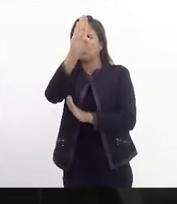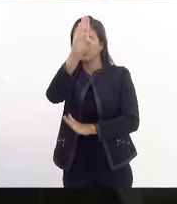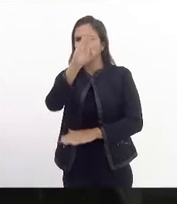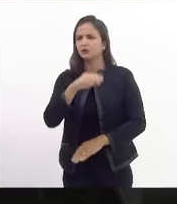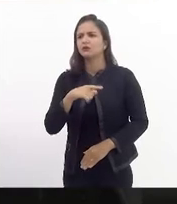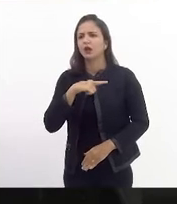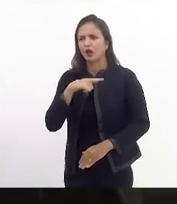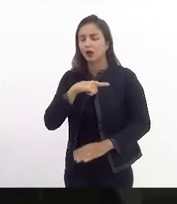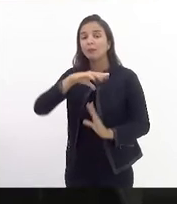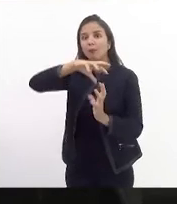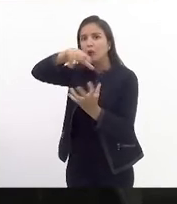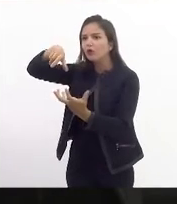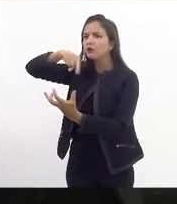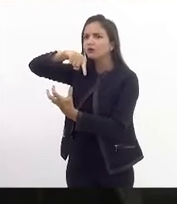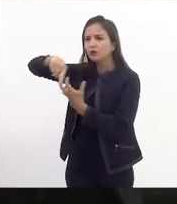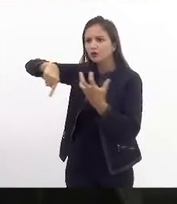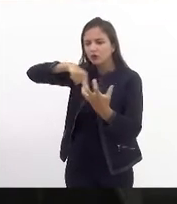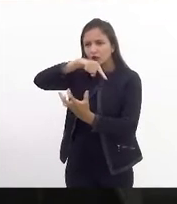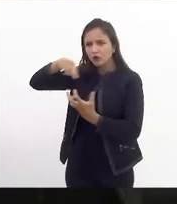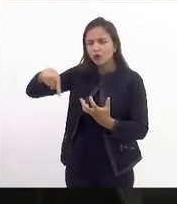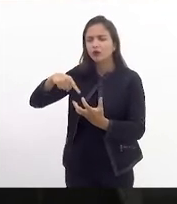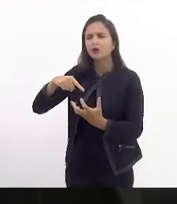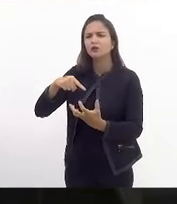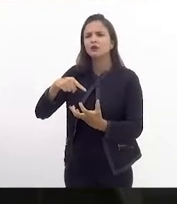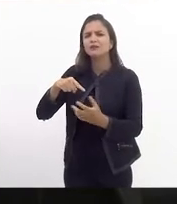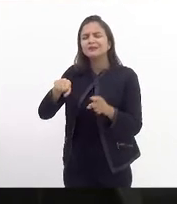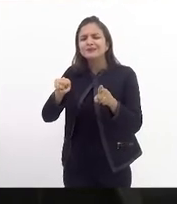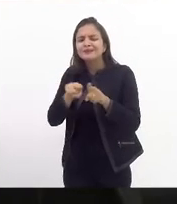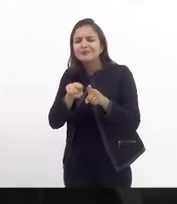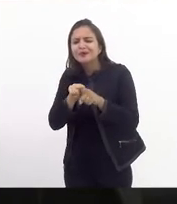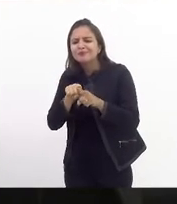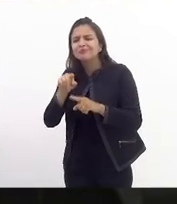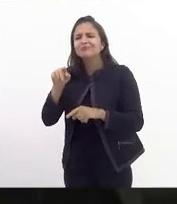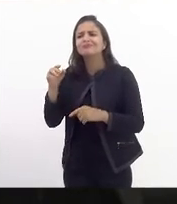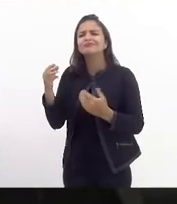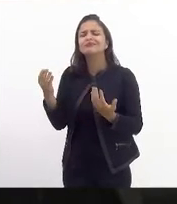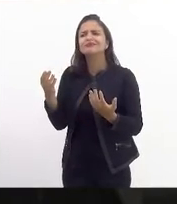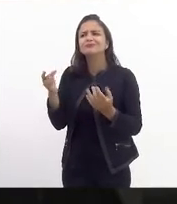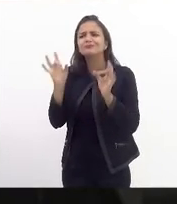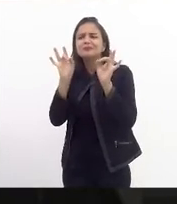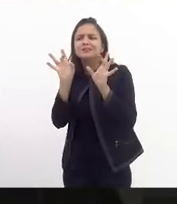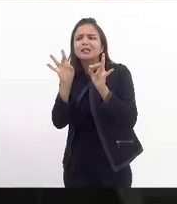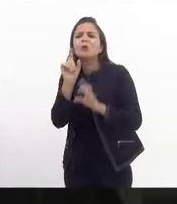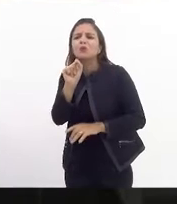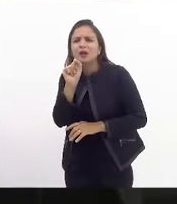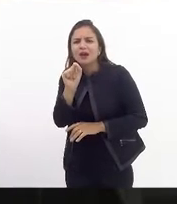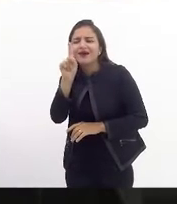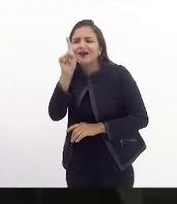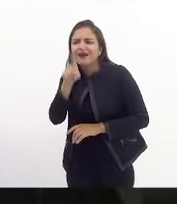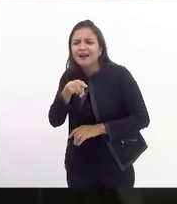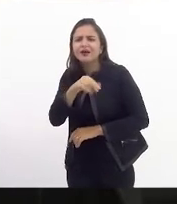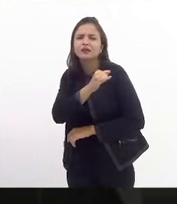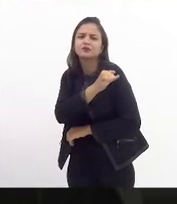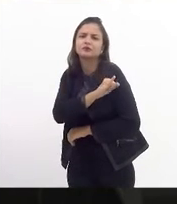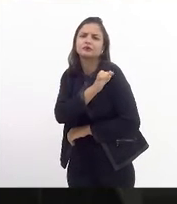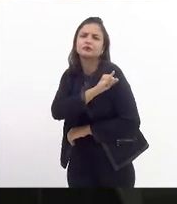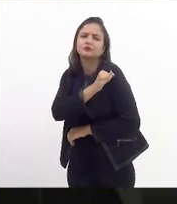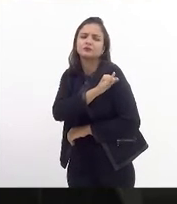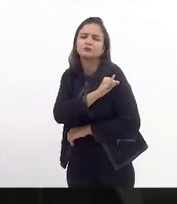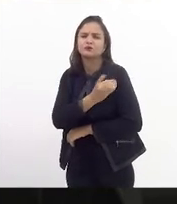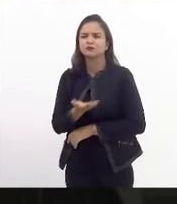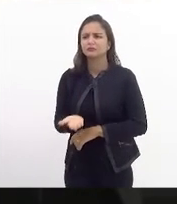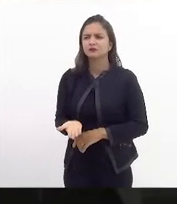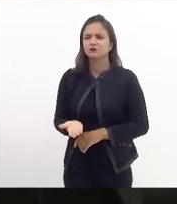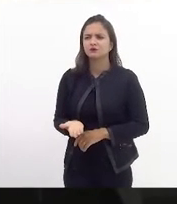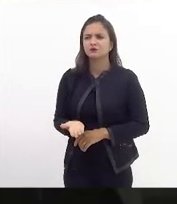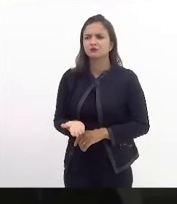no mundo, mas em especial no estado do Rio de Janeiro. Se